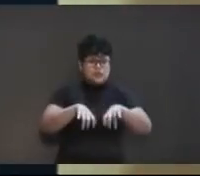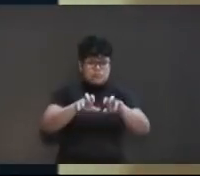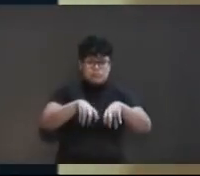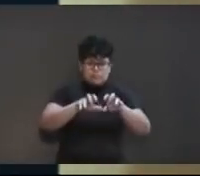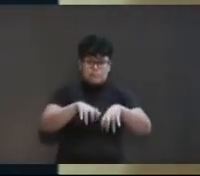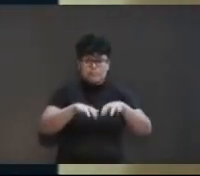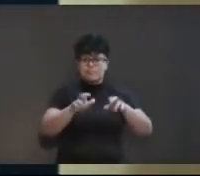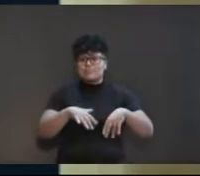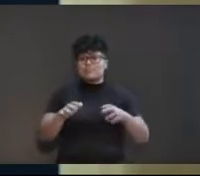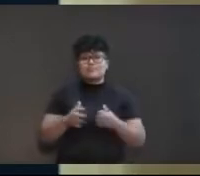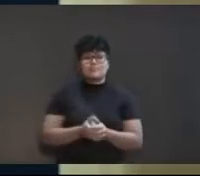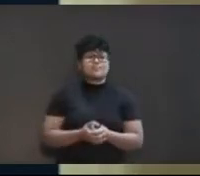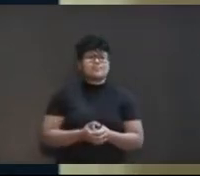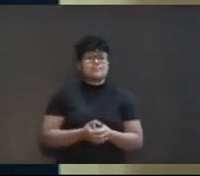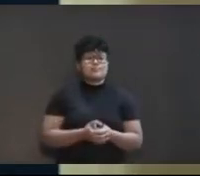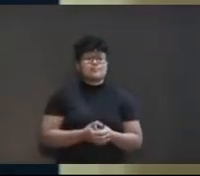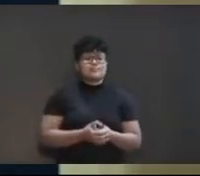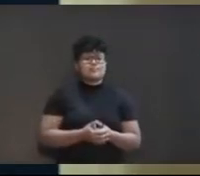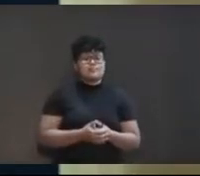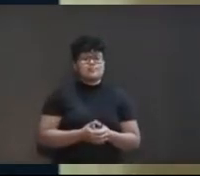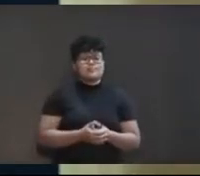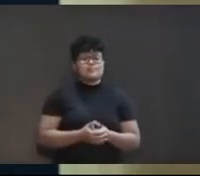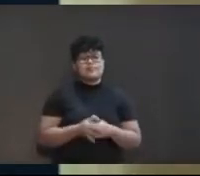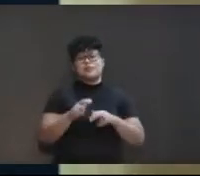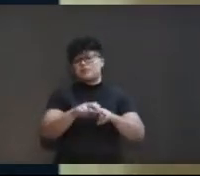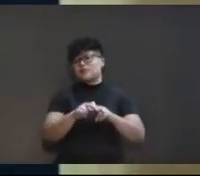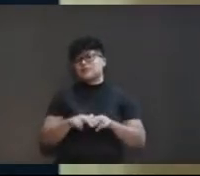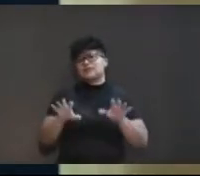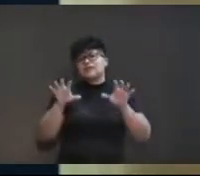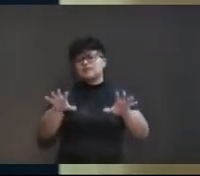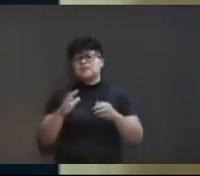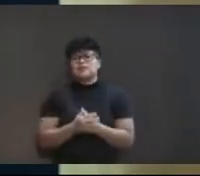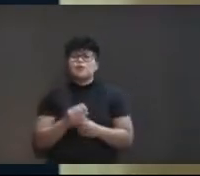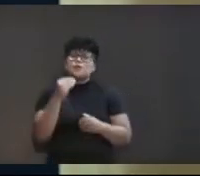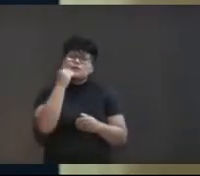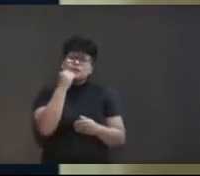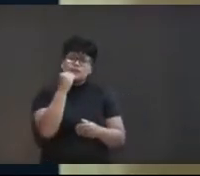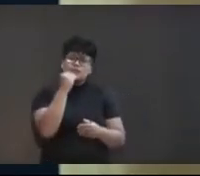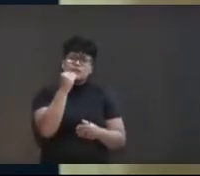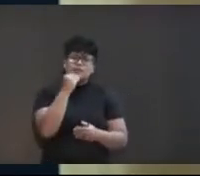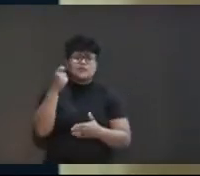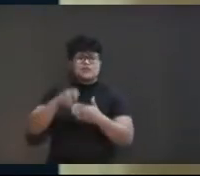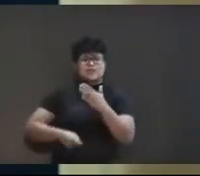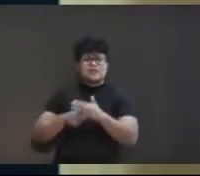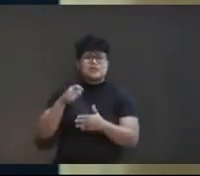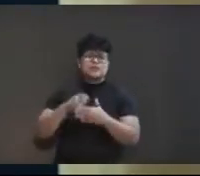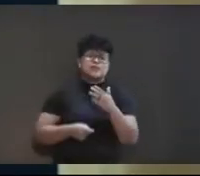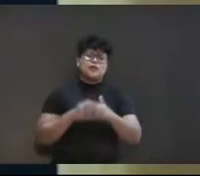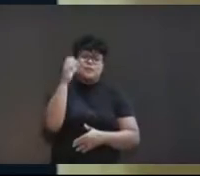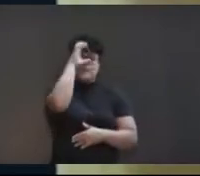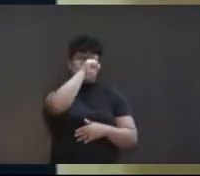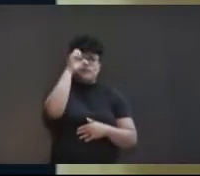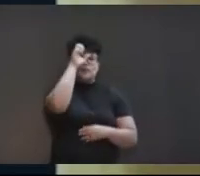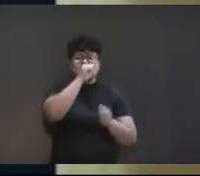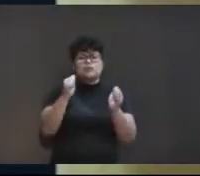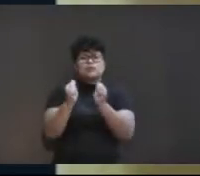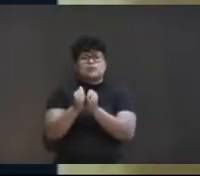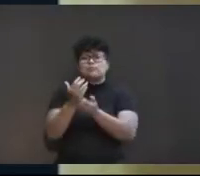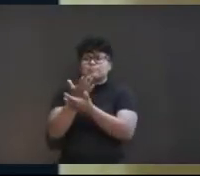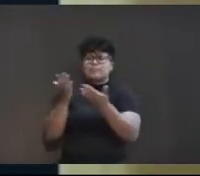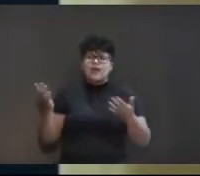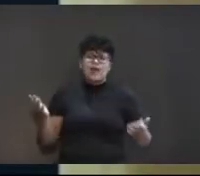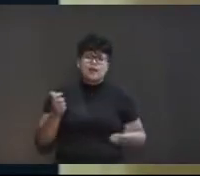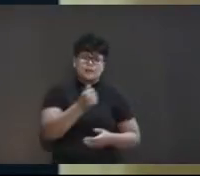então eu acho que é isso dá oportunidade e também aprendemos com o e quando a gente aprende